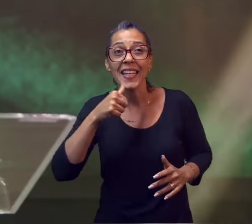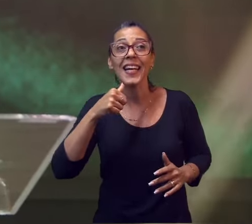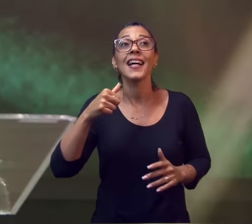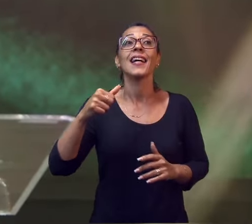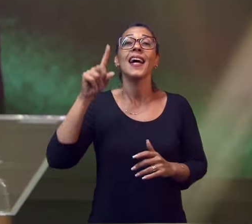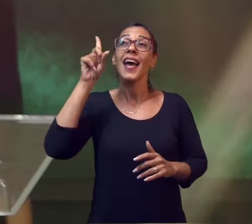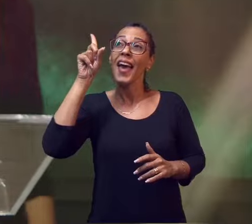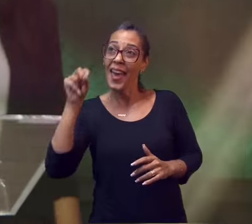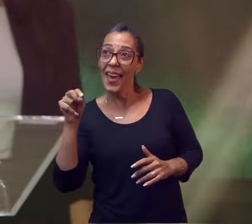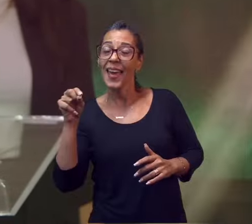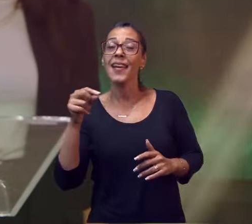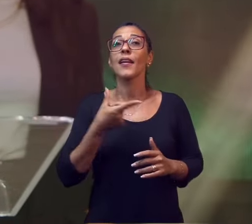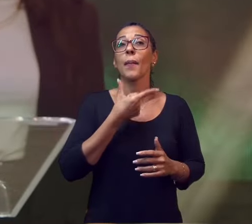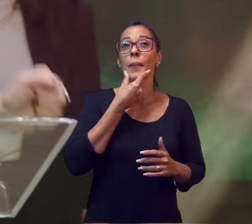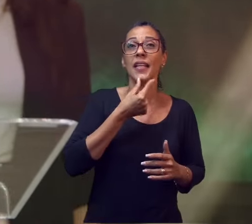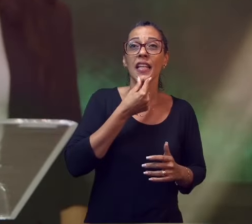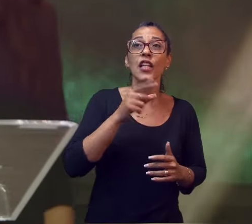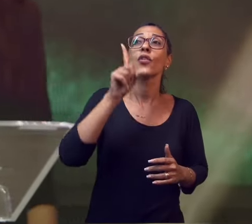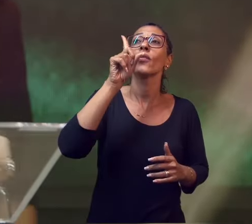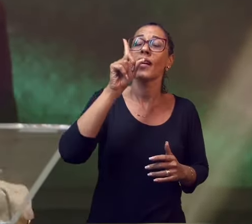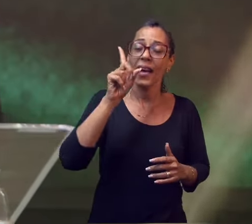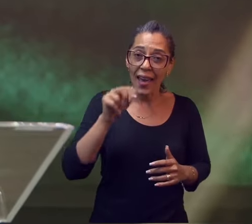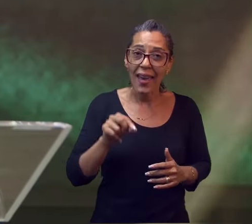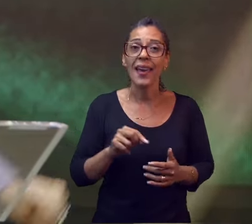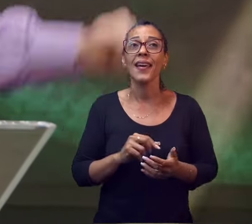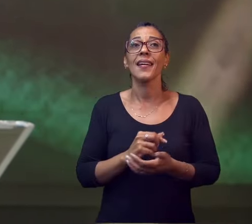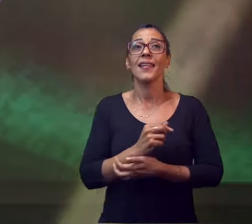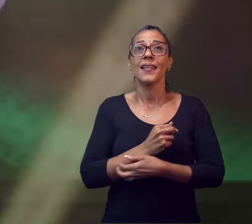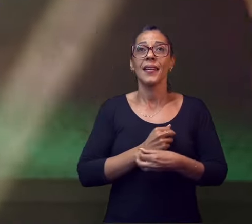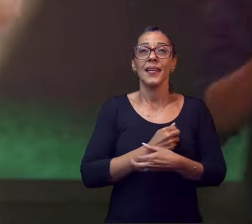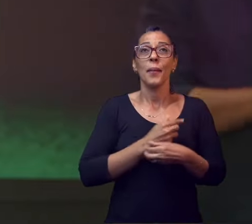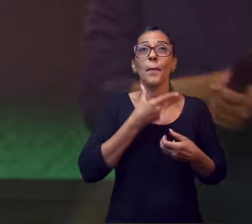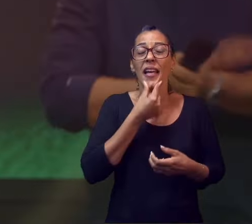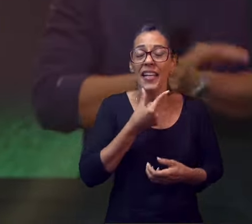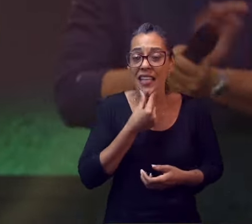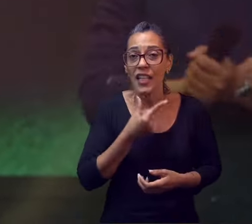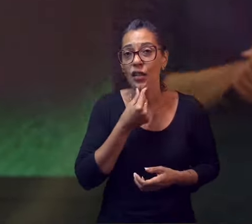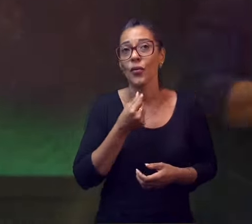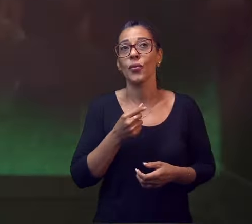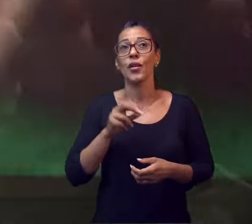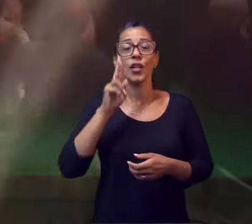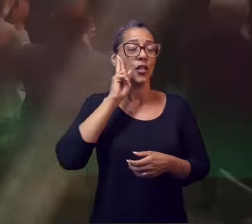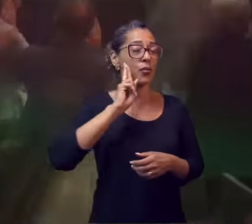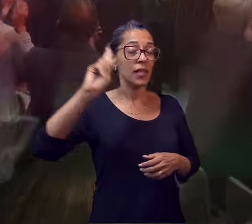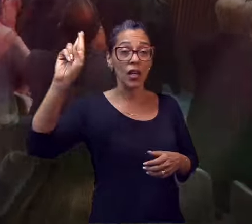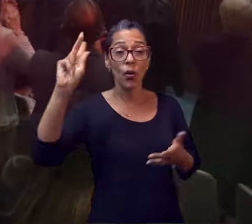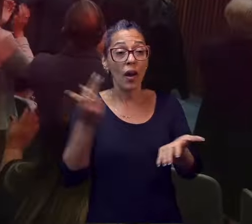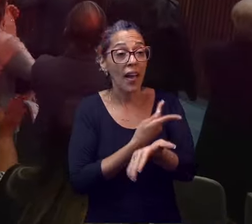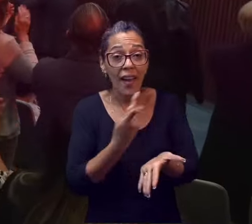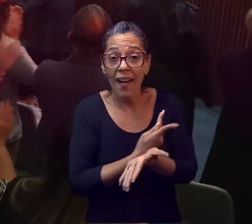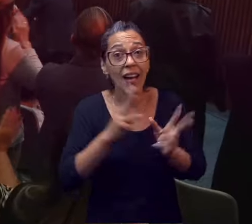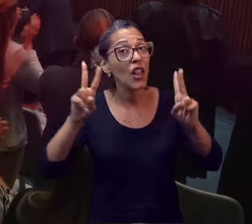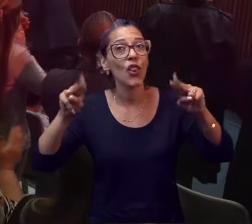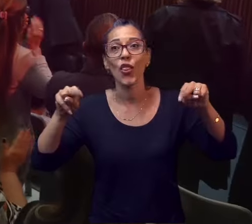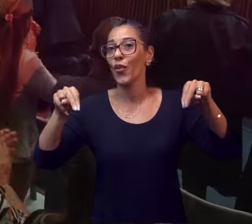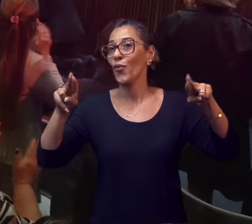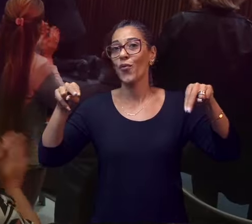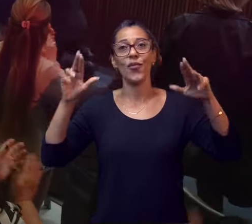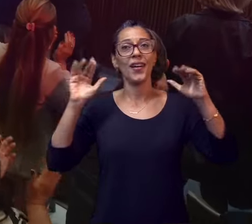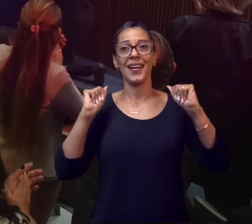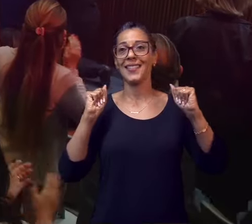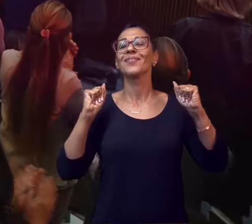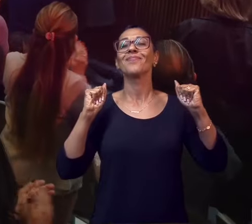nunca erra glória a Deus glória a Deus pode aplaudir ao Senhor